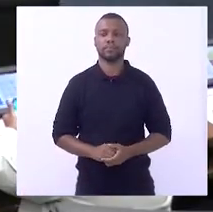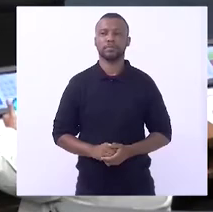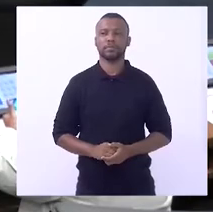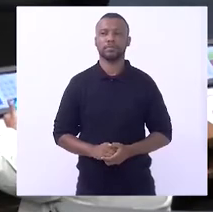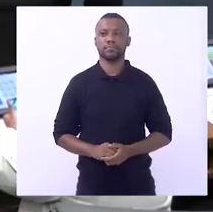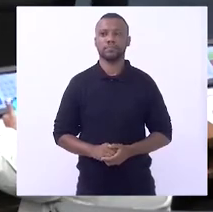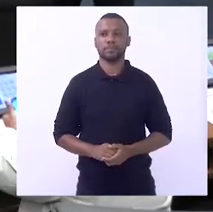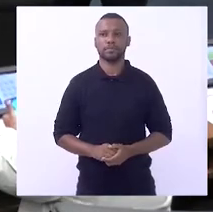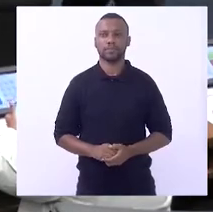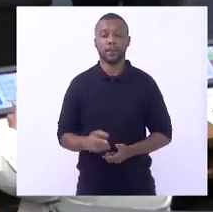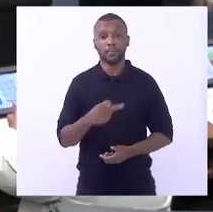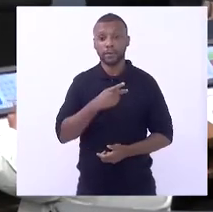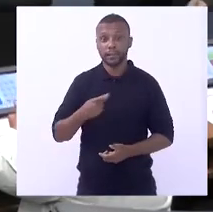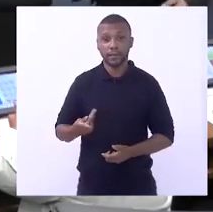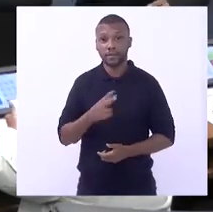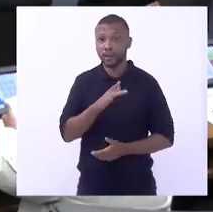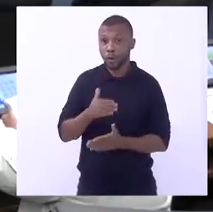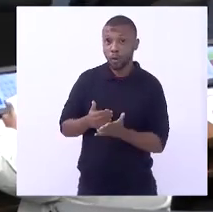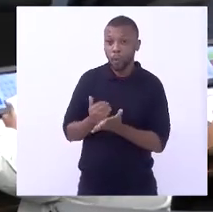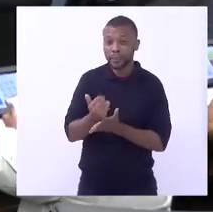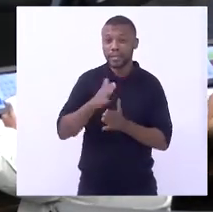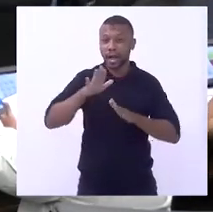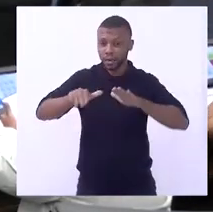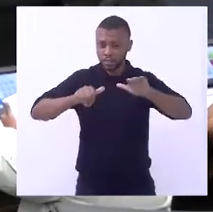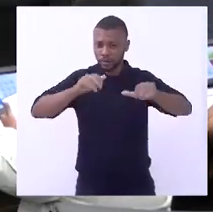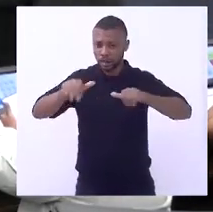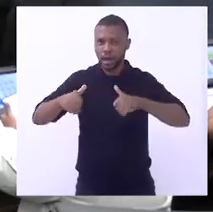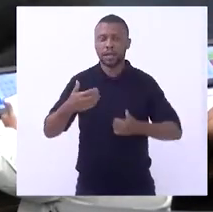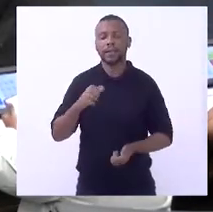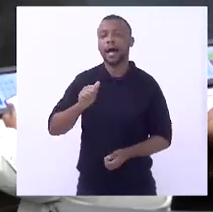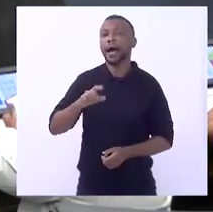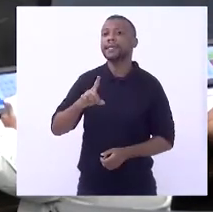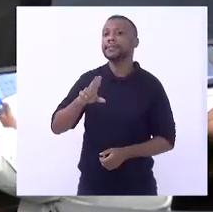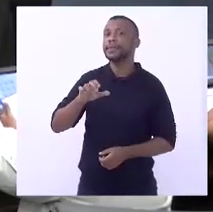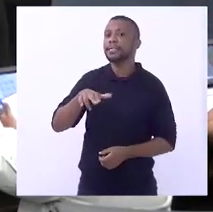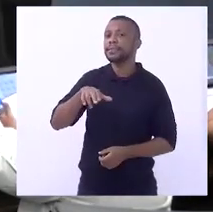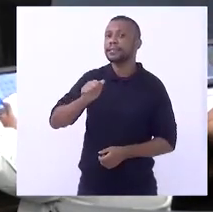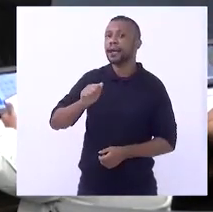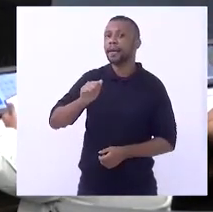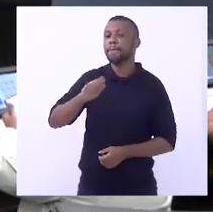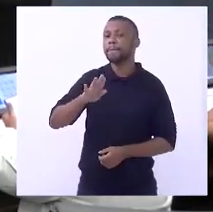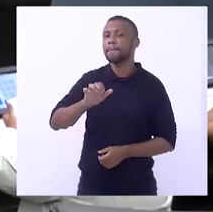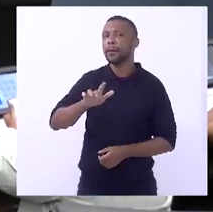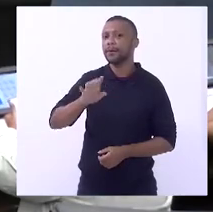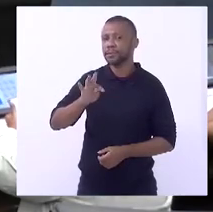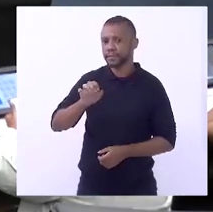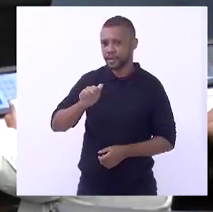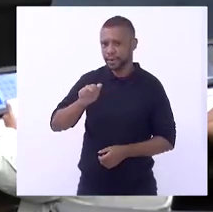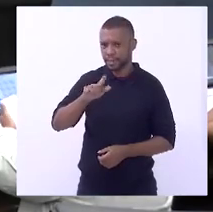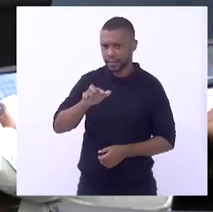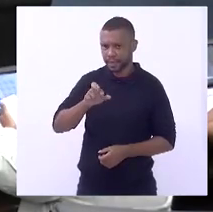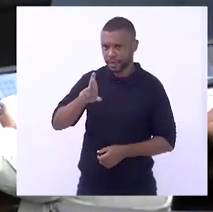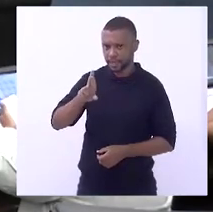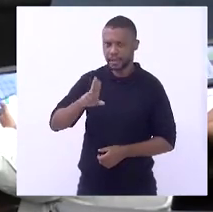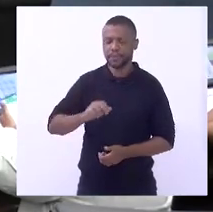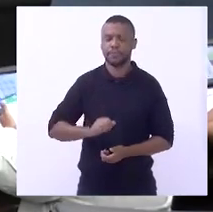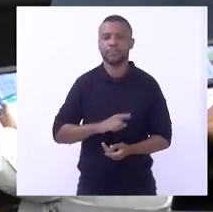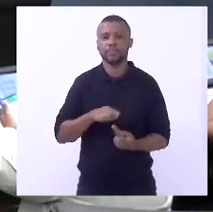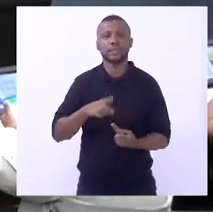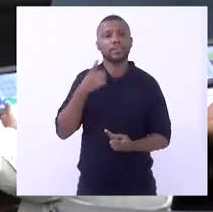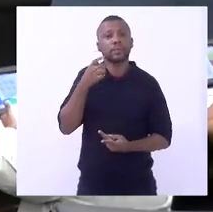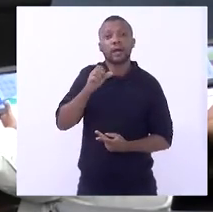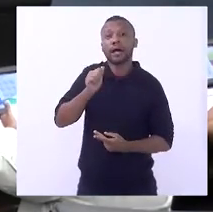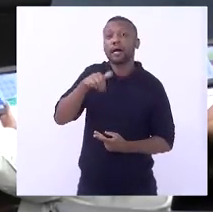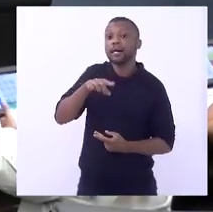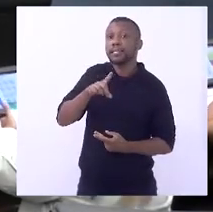A presidência irá proceder à chamada. Deputada Adriana Baltazar. Deputada Adriana Baltazar. Deputada